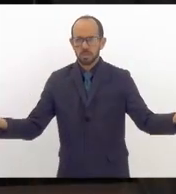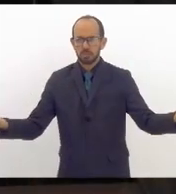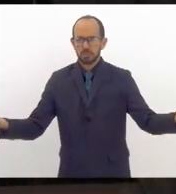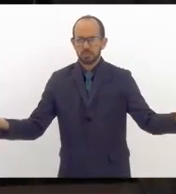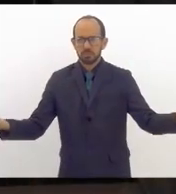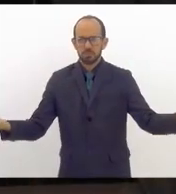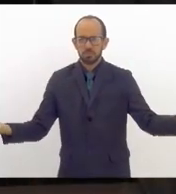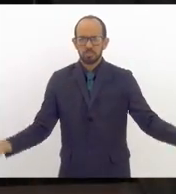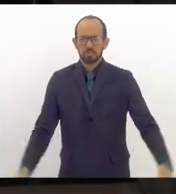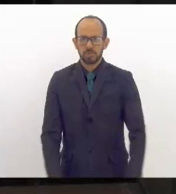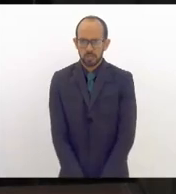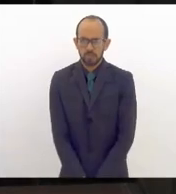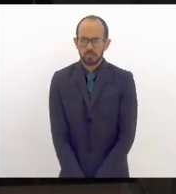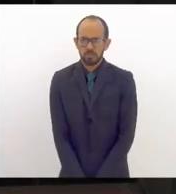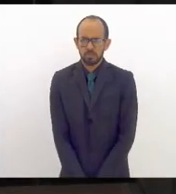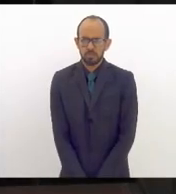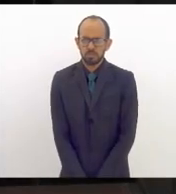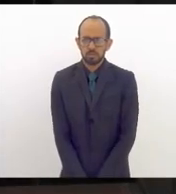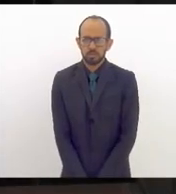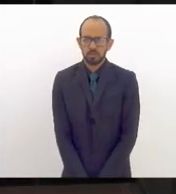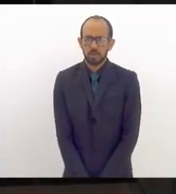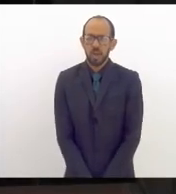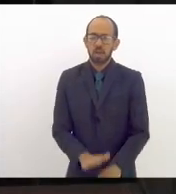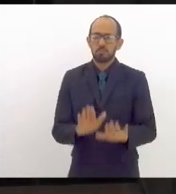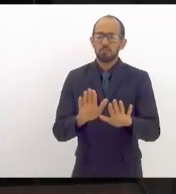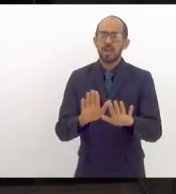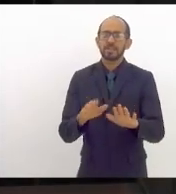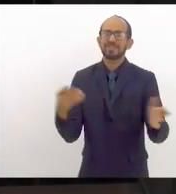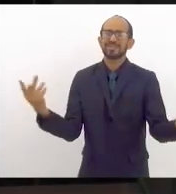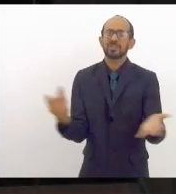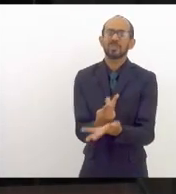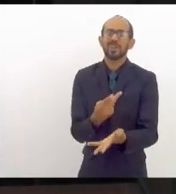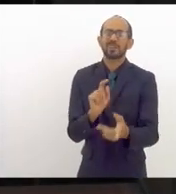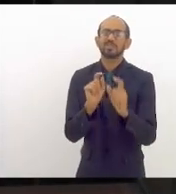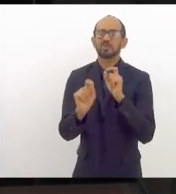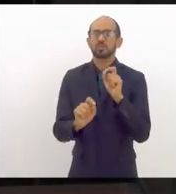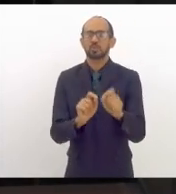votação o que acontece